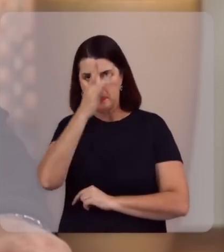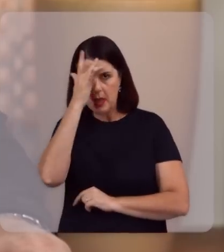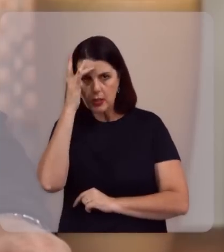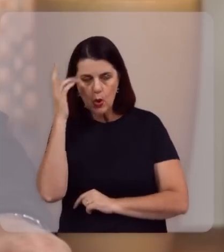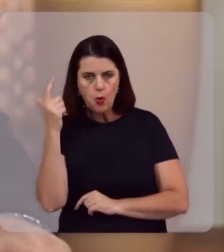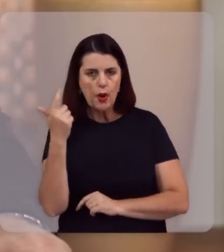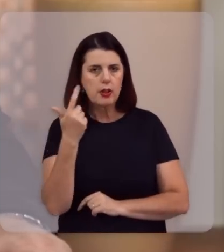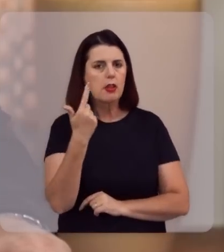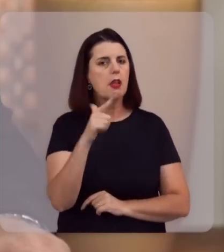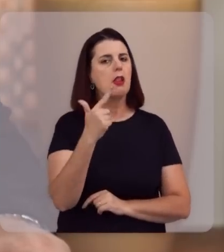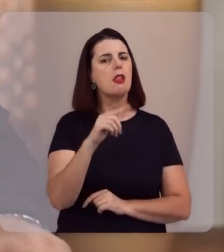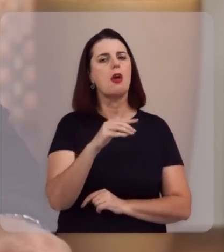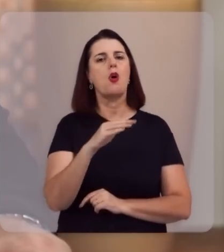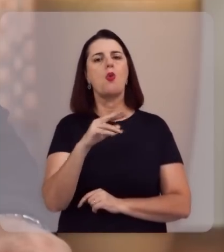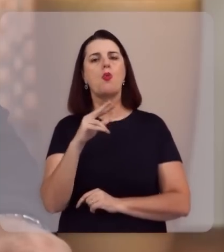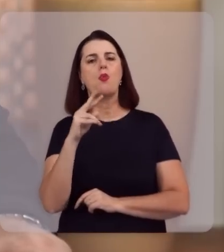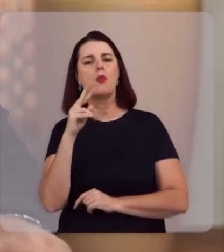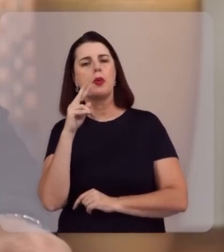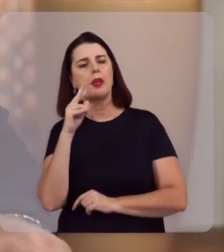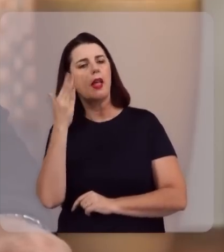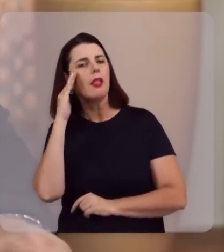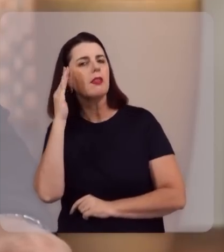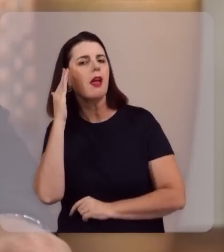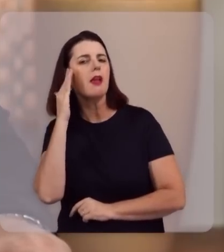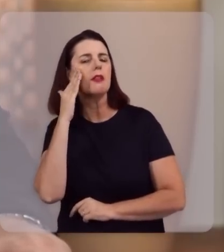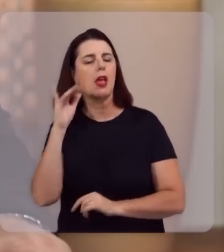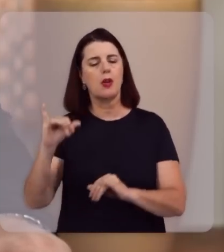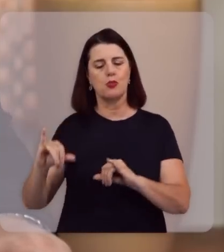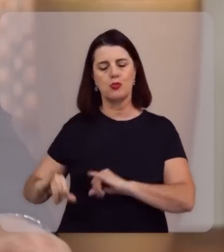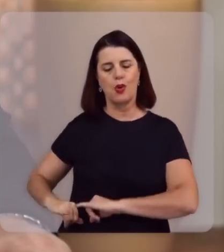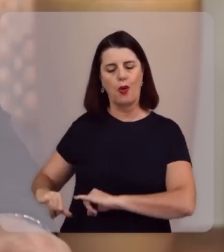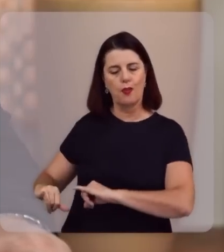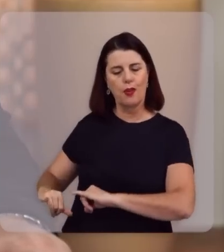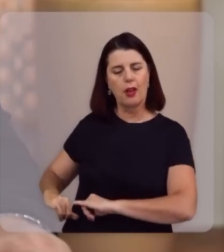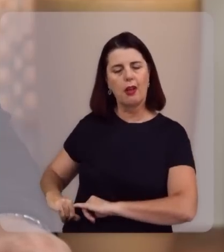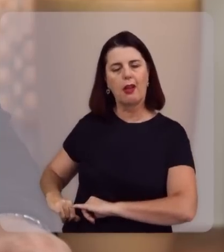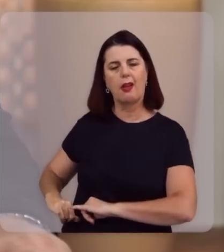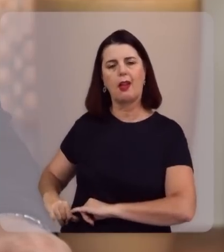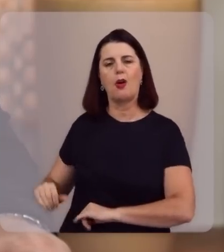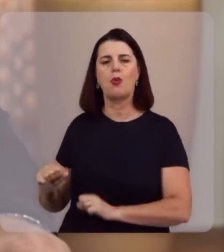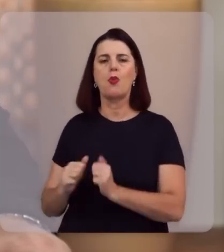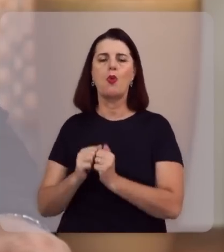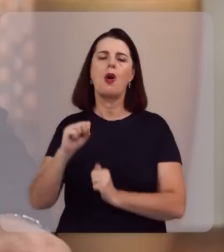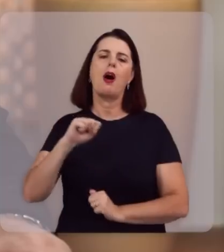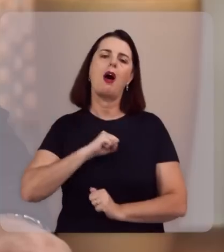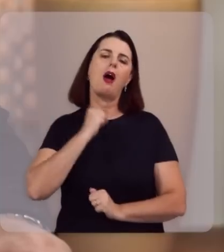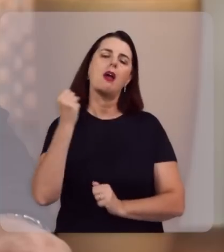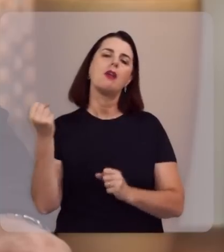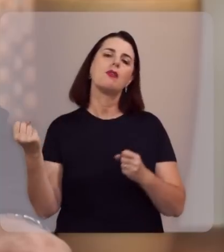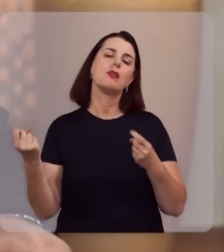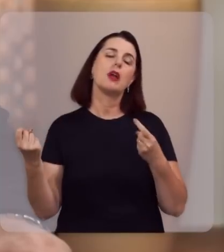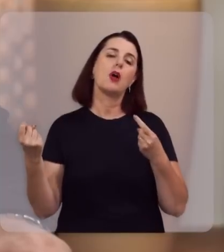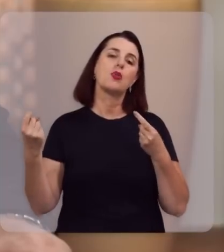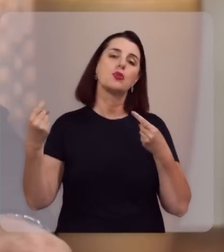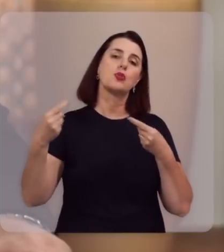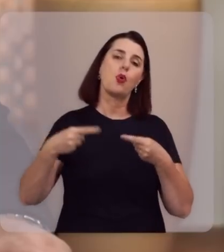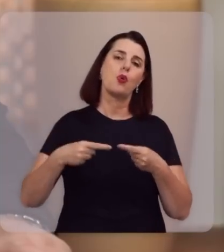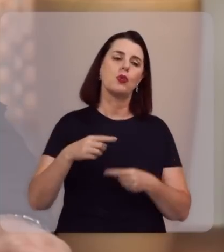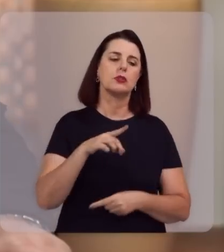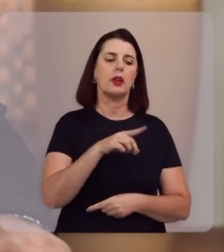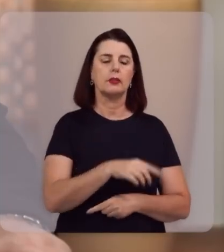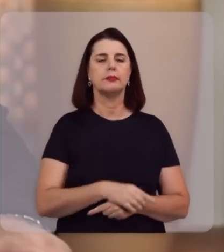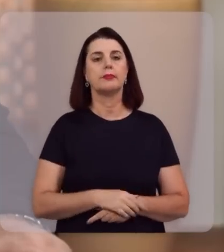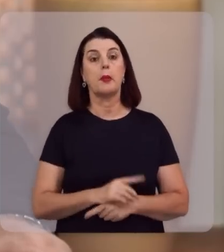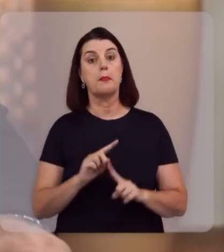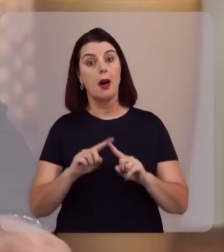ouviram e não fizeram caso da sua mensagem sofrerão com a ira de Deus sobre si. Mas